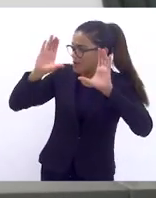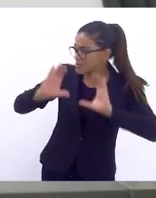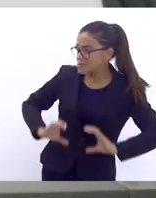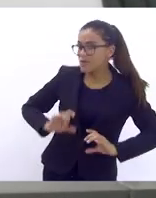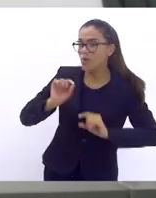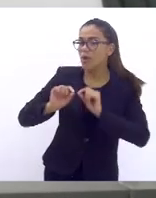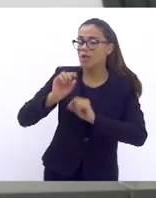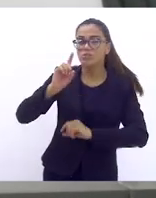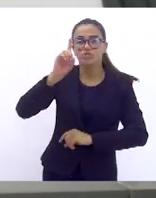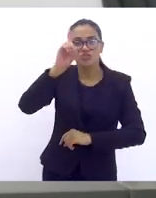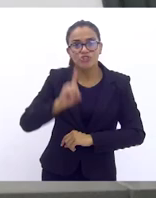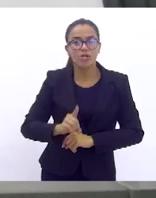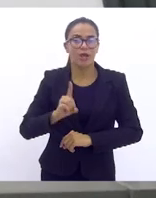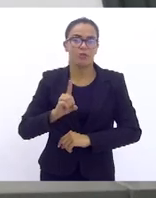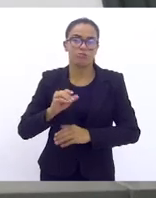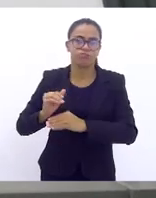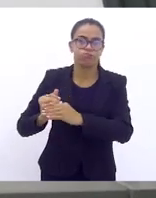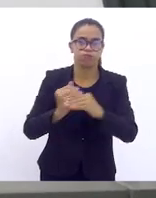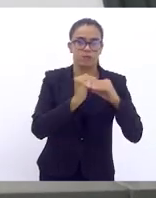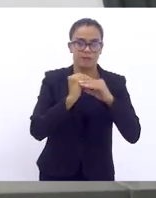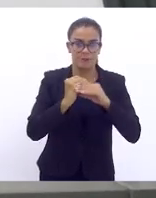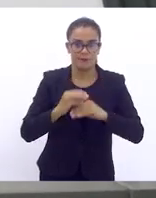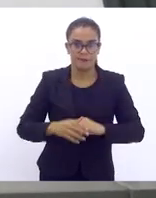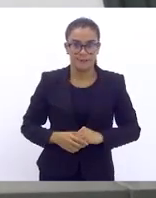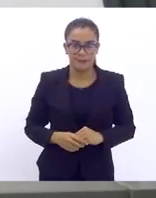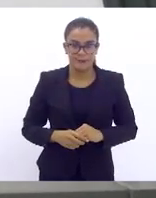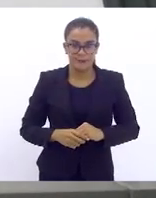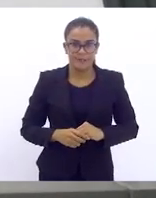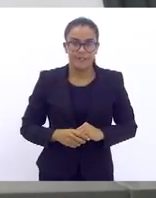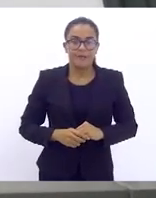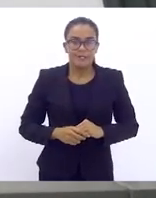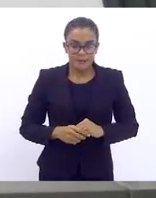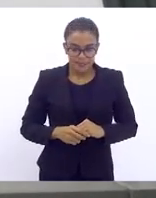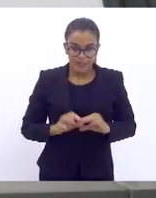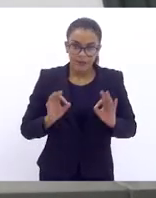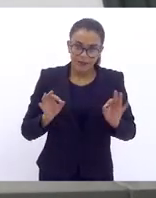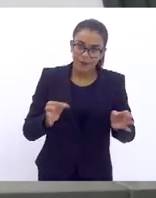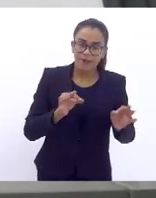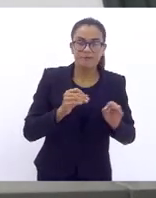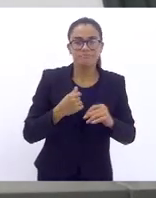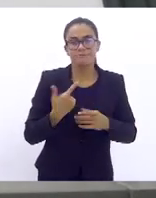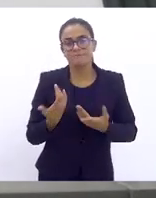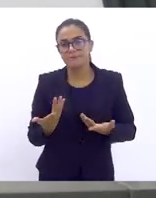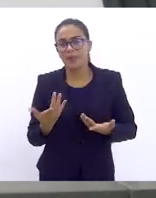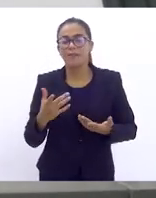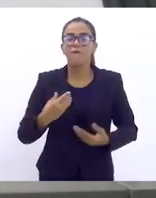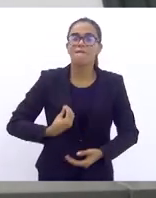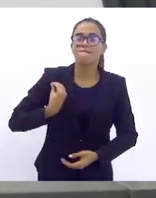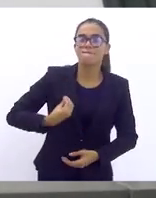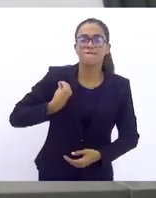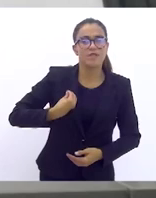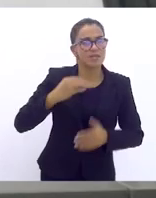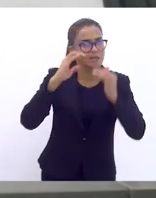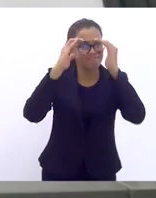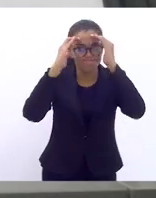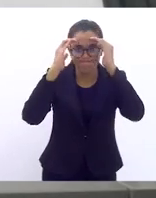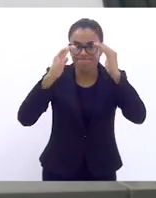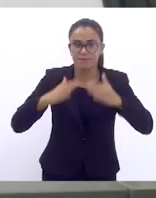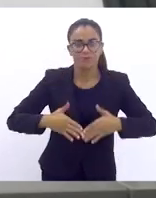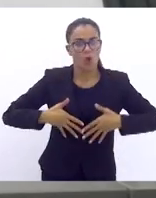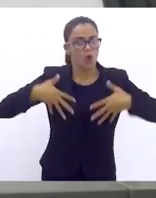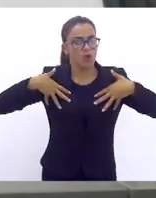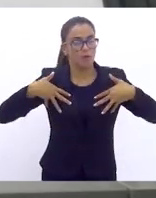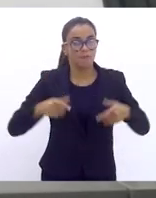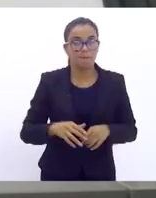para ter essa o direito né a sair tem uma dívida digna no mínimo e a